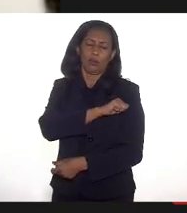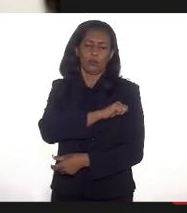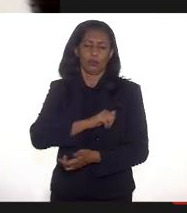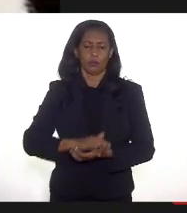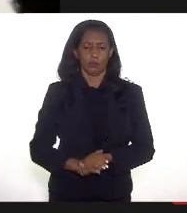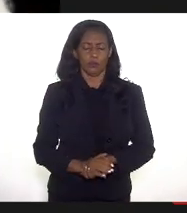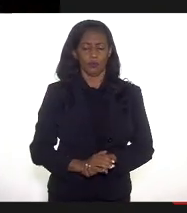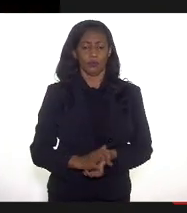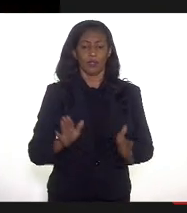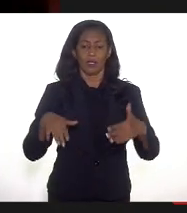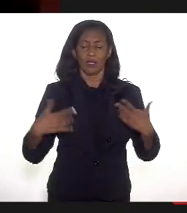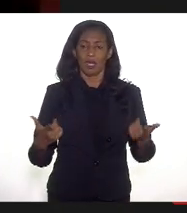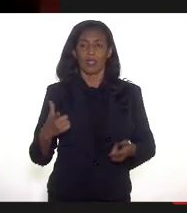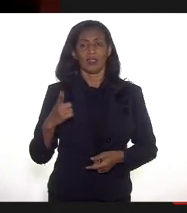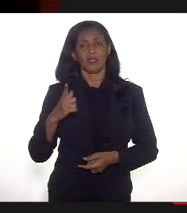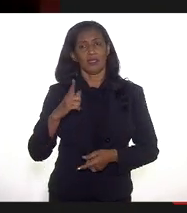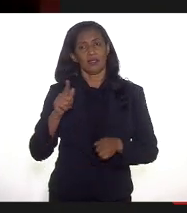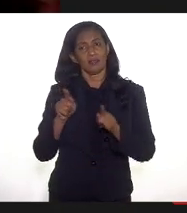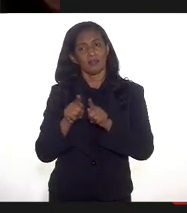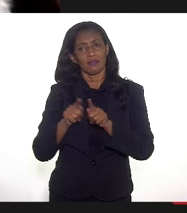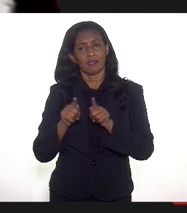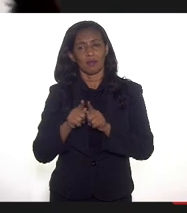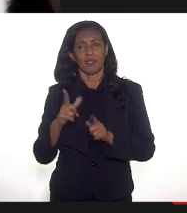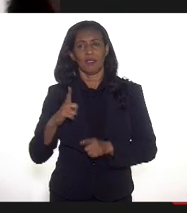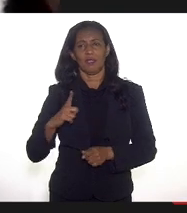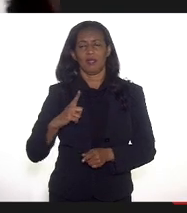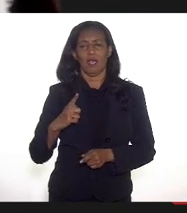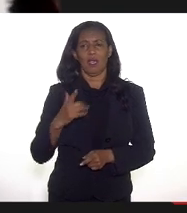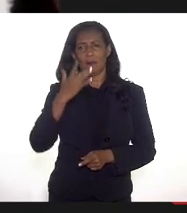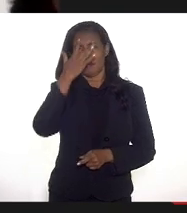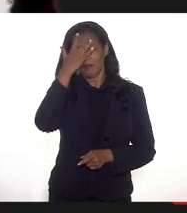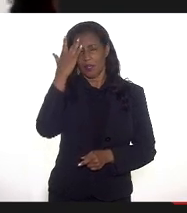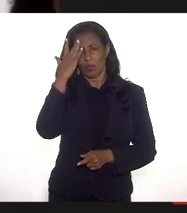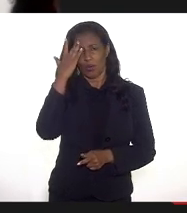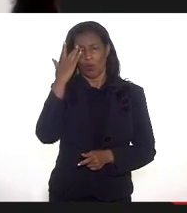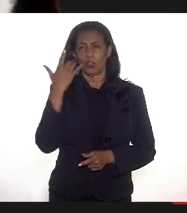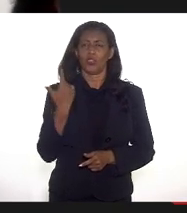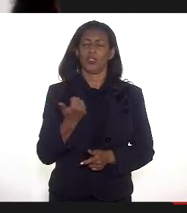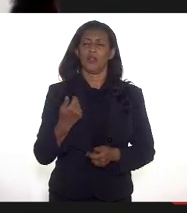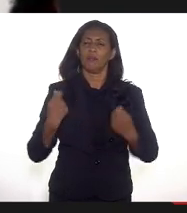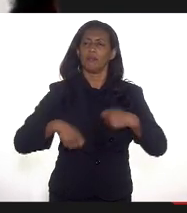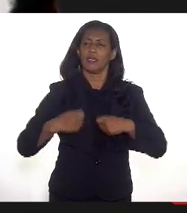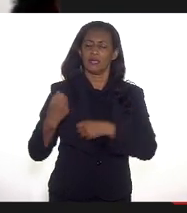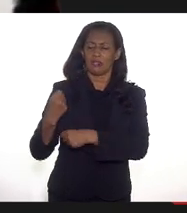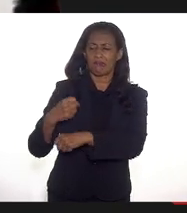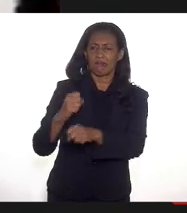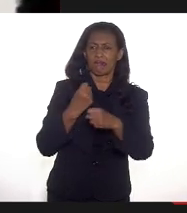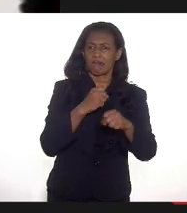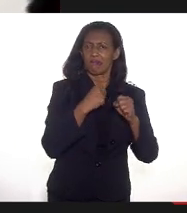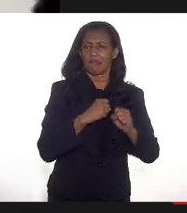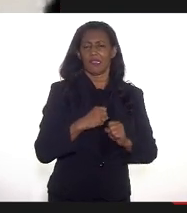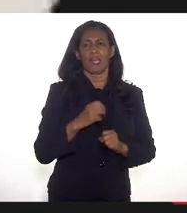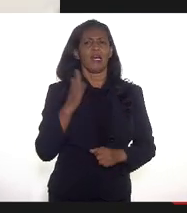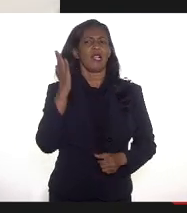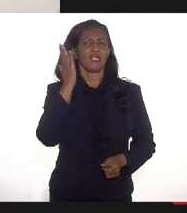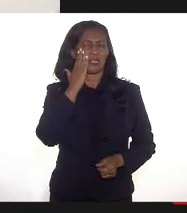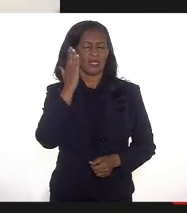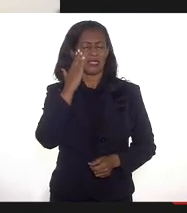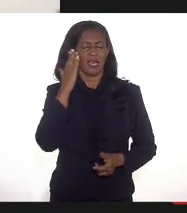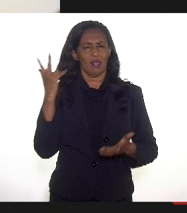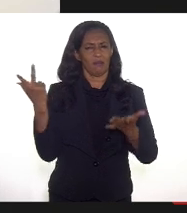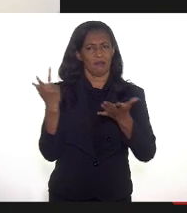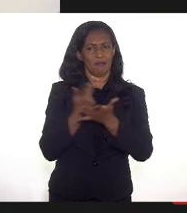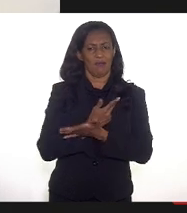E ainda tem a questão de terceirizados, né? Ainda na outra gestão, houve esses escândalos de corrupção na gestão do Rômulo